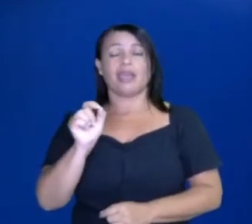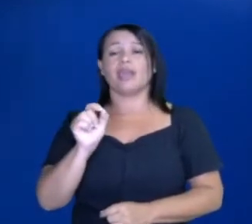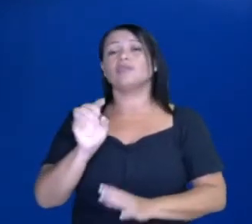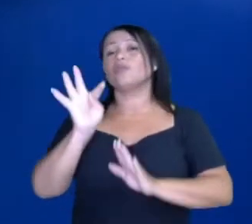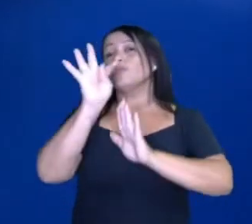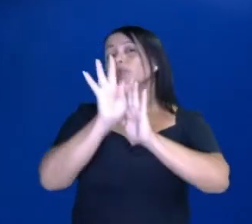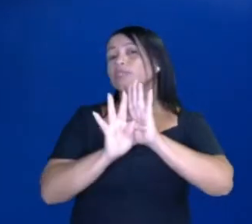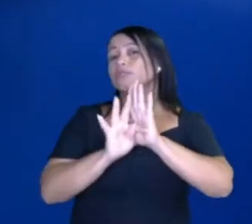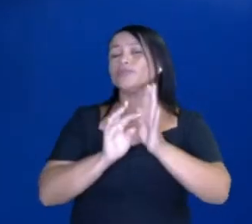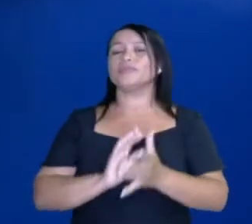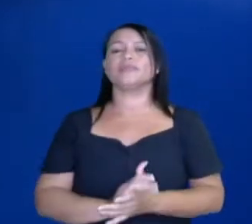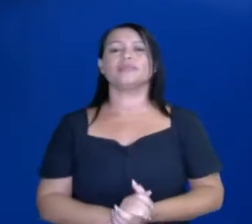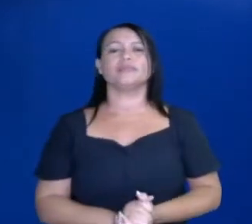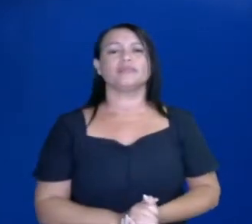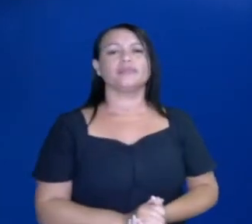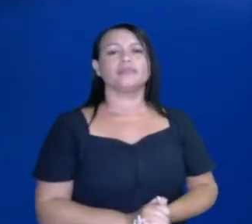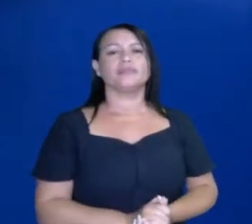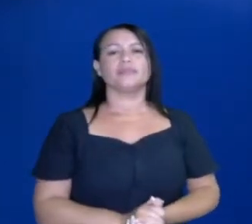texto.